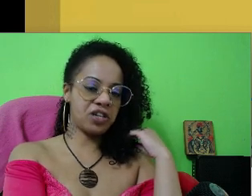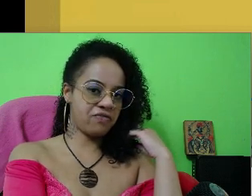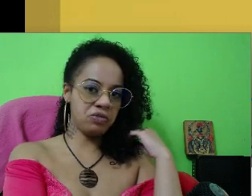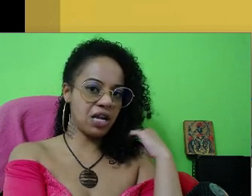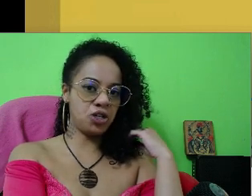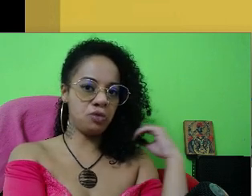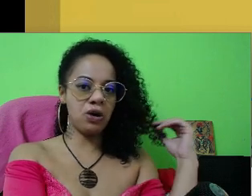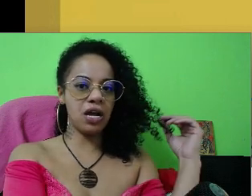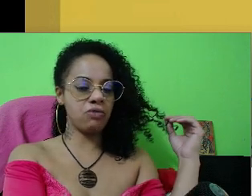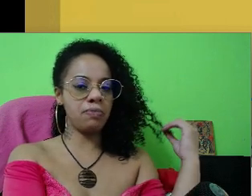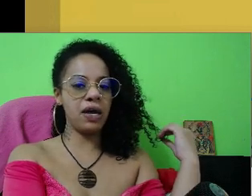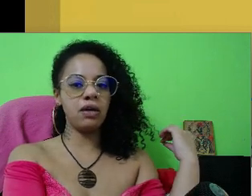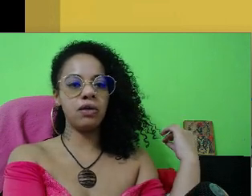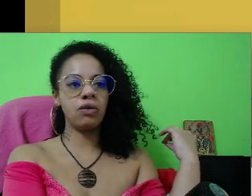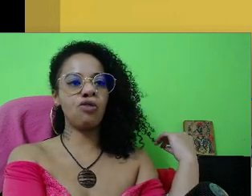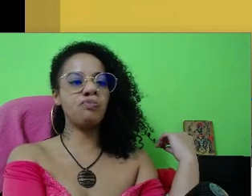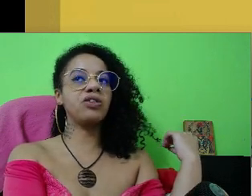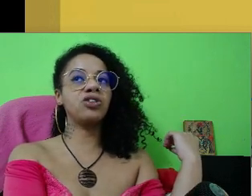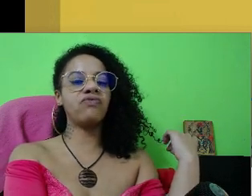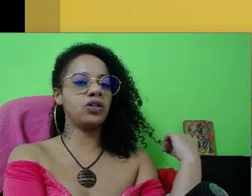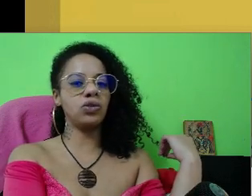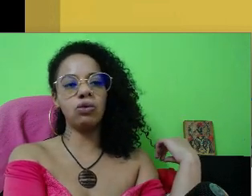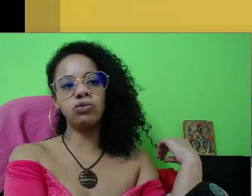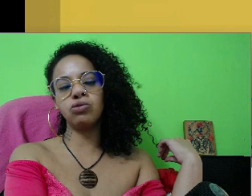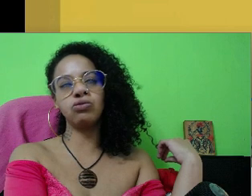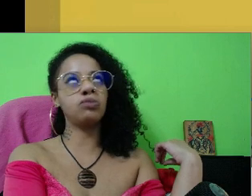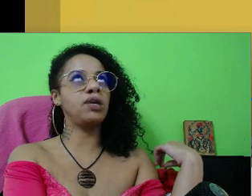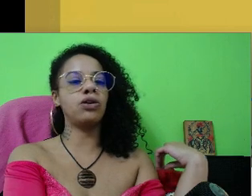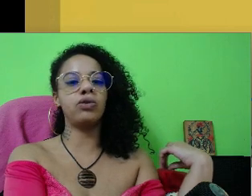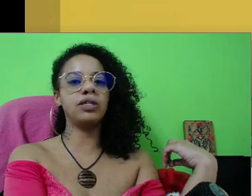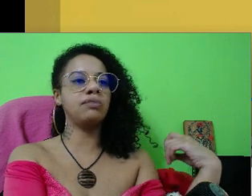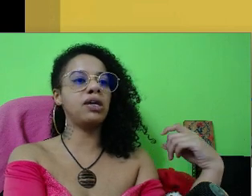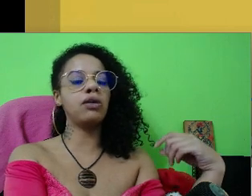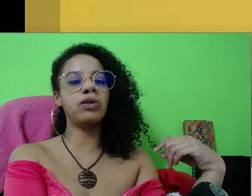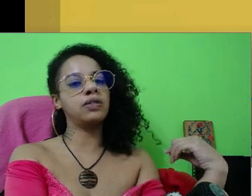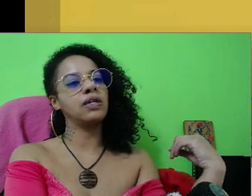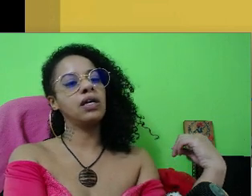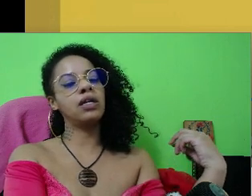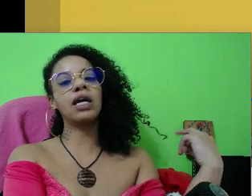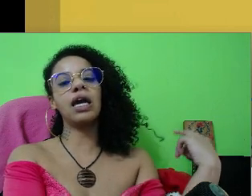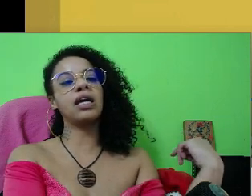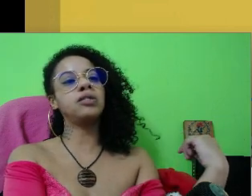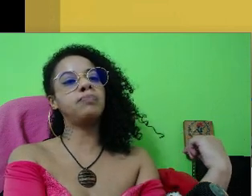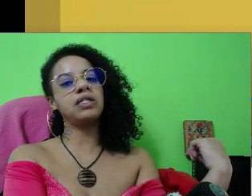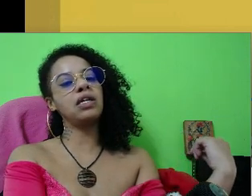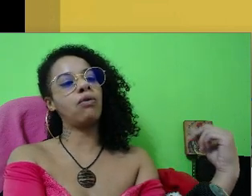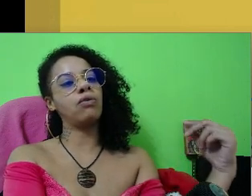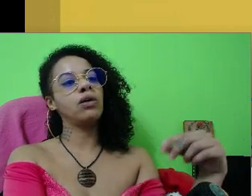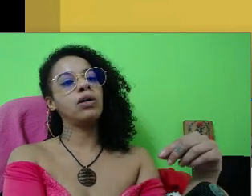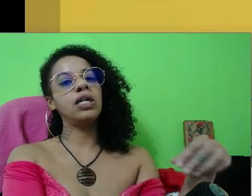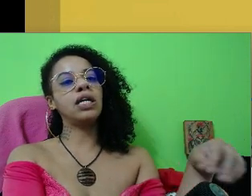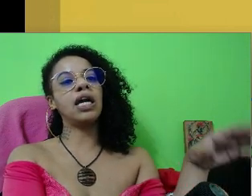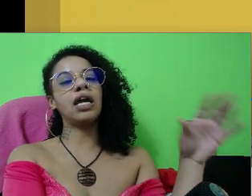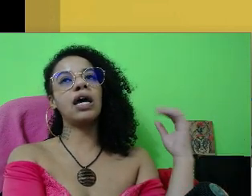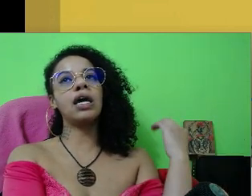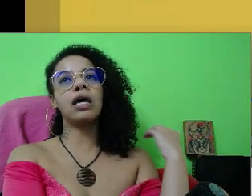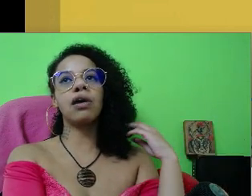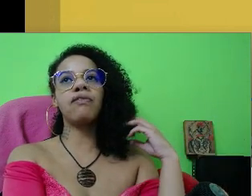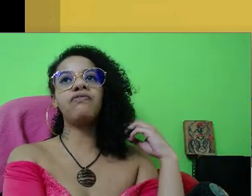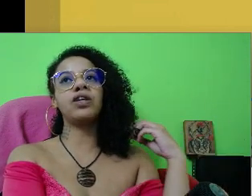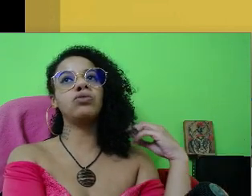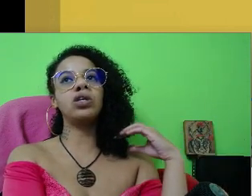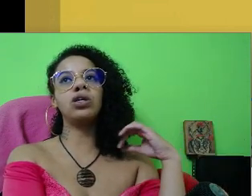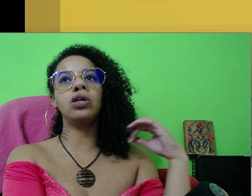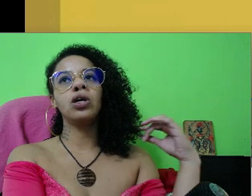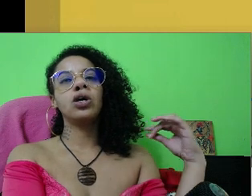fica à vontade no meu canal também como em diversos outros nos milhões e milhões ninguém é especial ninguém é